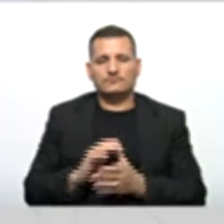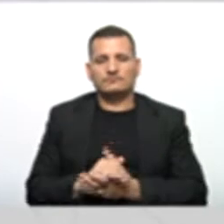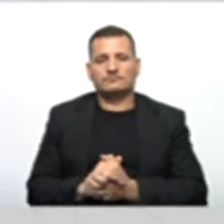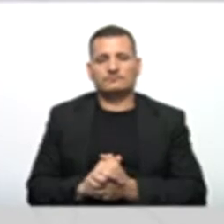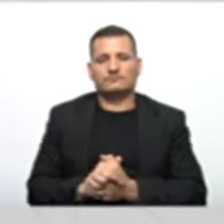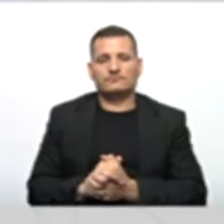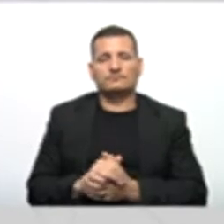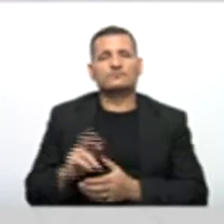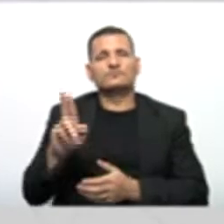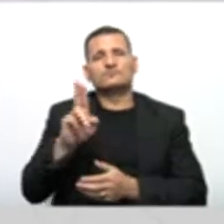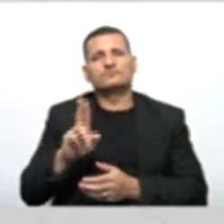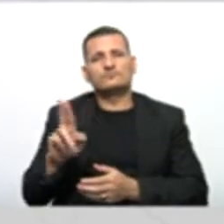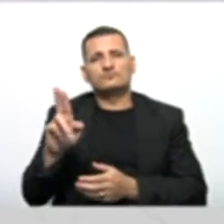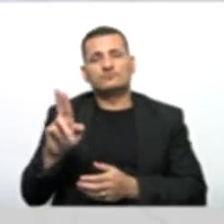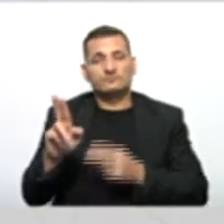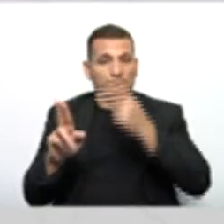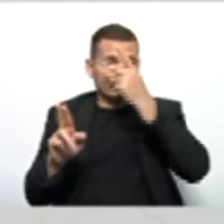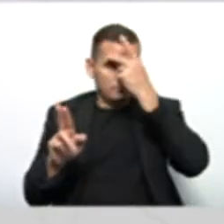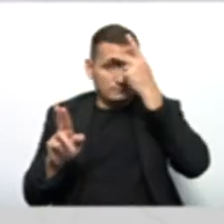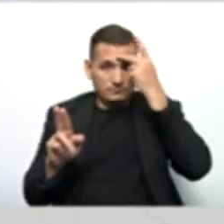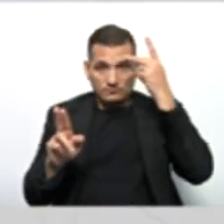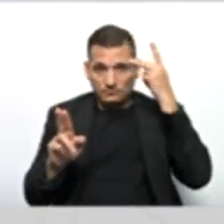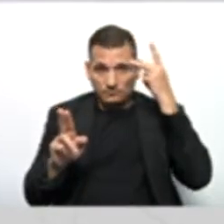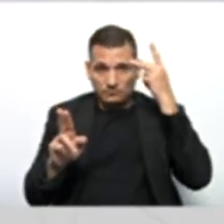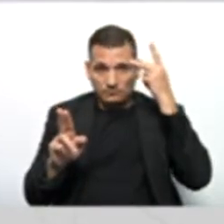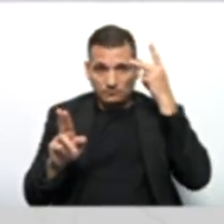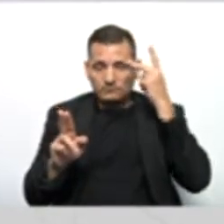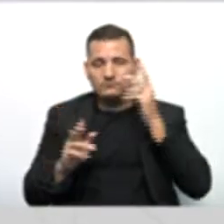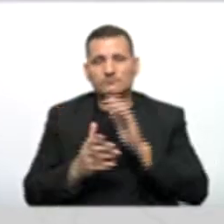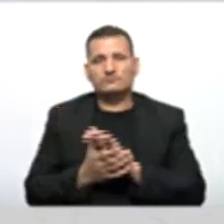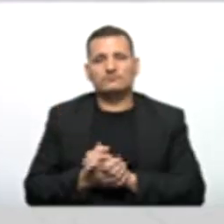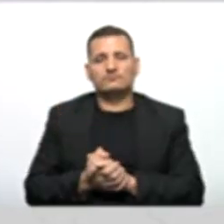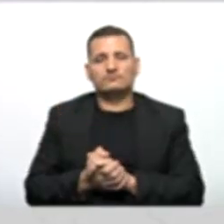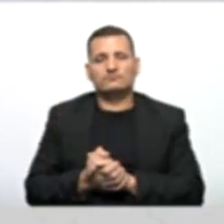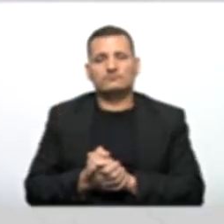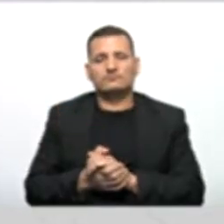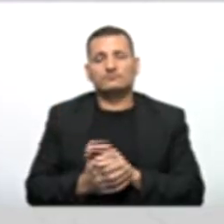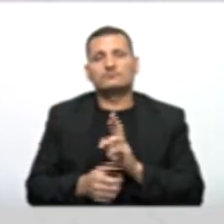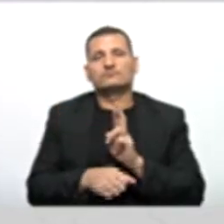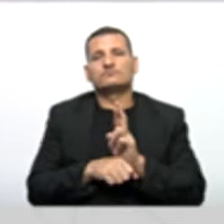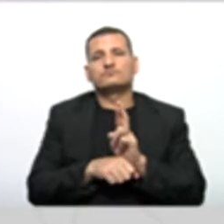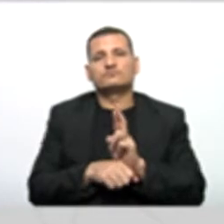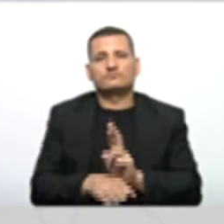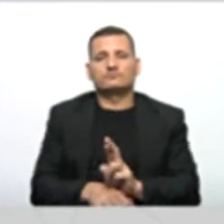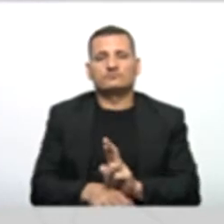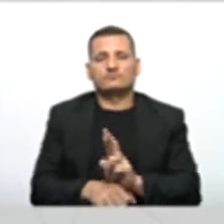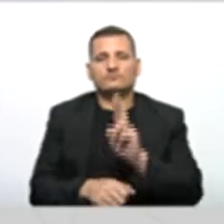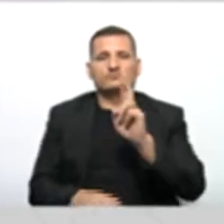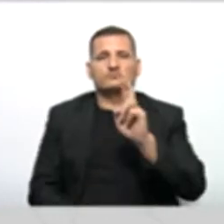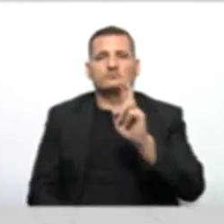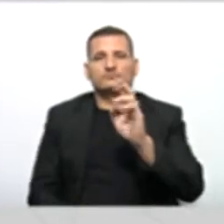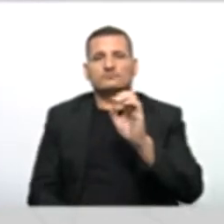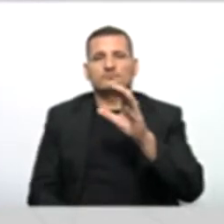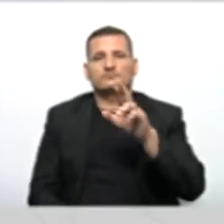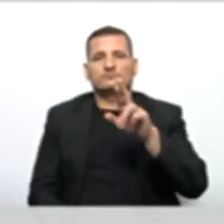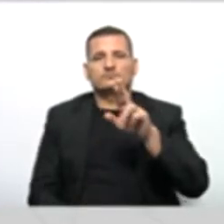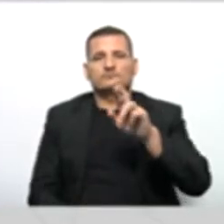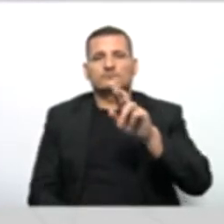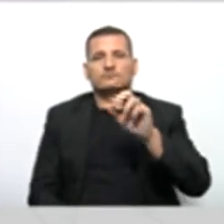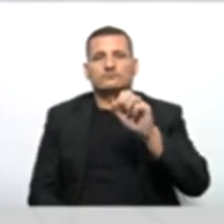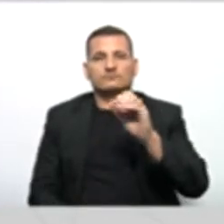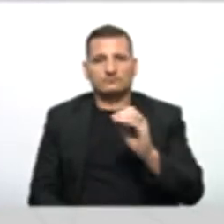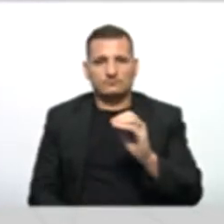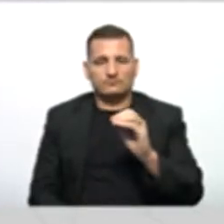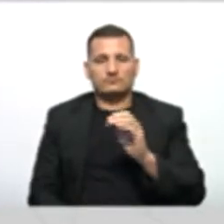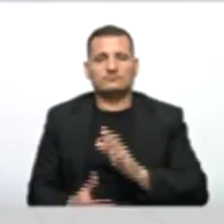as pessoas ou materiais disponíveis, eu preciso ter uma equipe, eu preciso ter disposição de materiais para poder executar